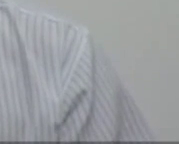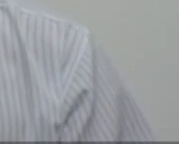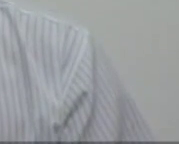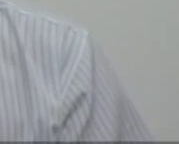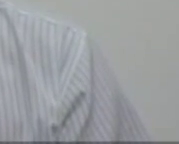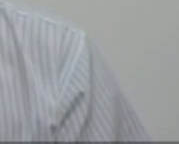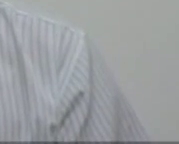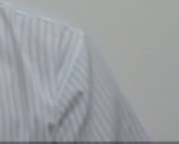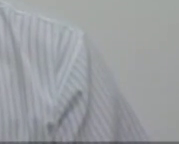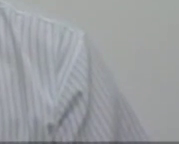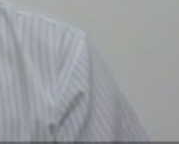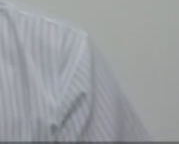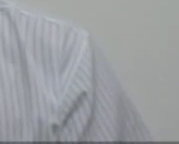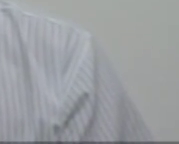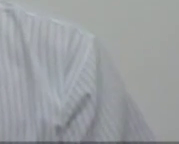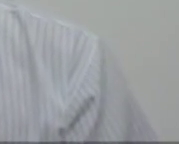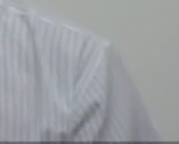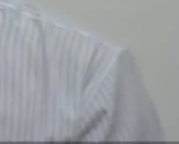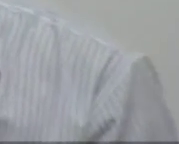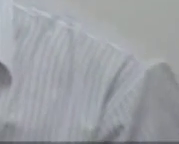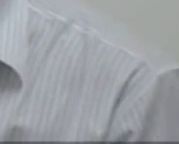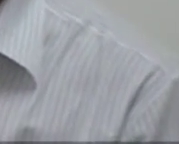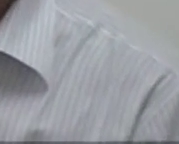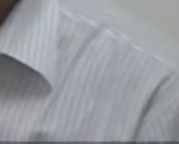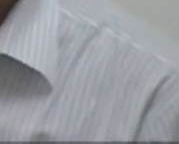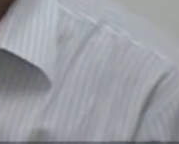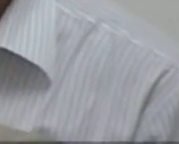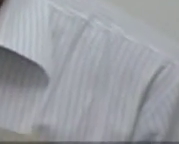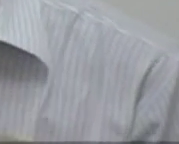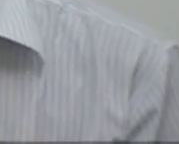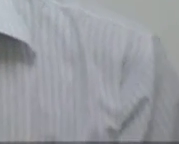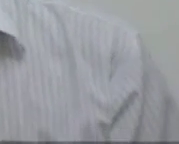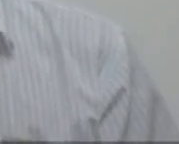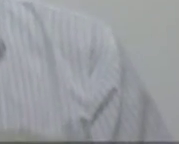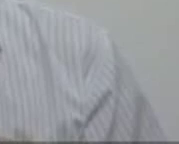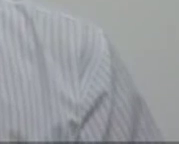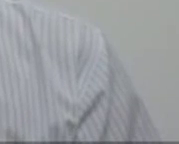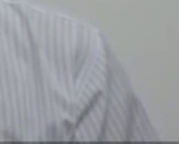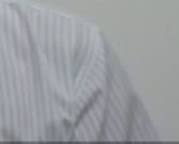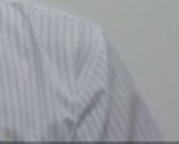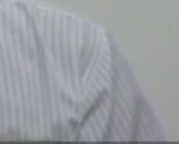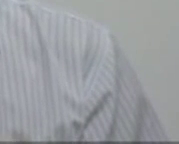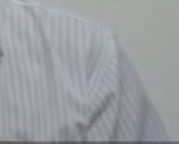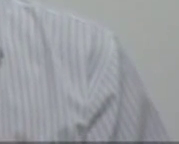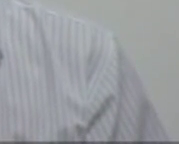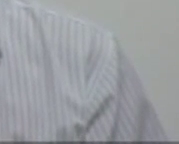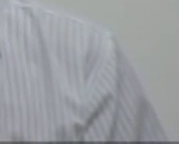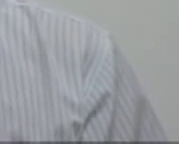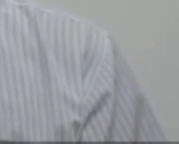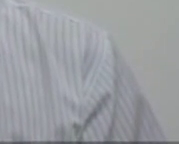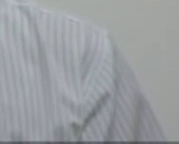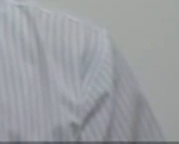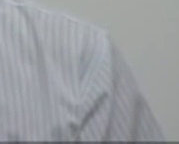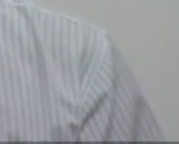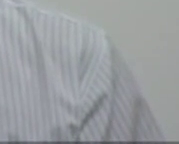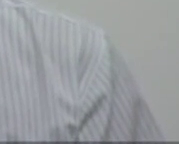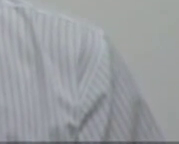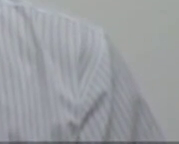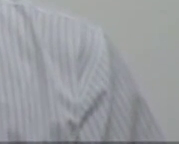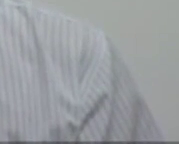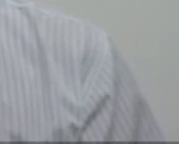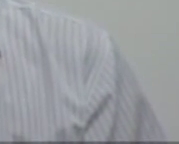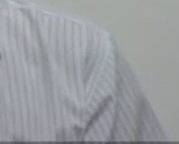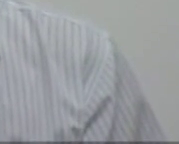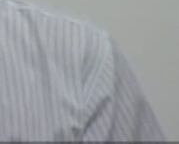Justiça está cobrando, inclusive a Promotoria Pública já fez questionamentos sobre isso, e ele é necessário votar com uma certa